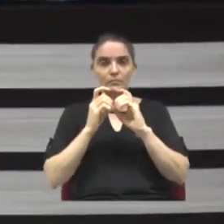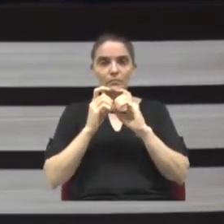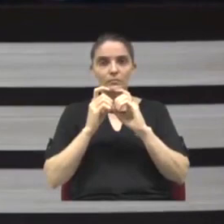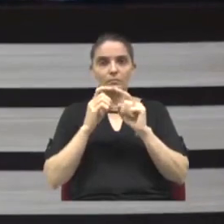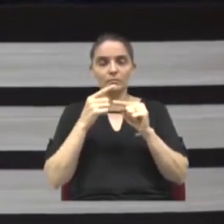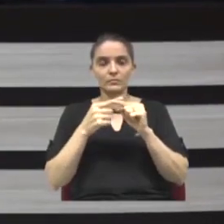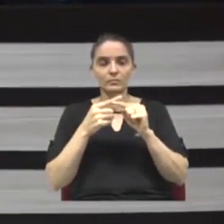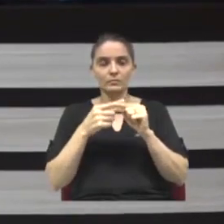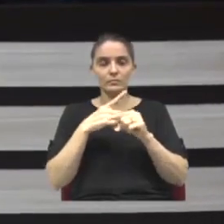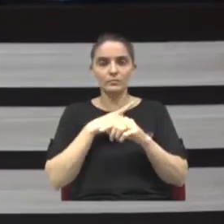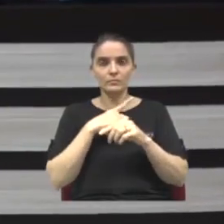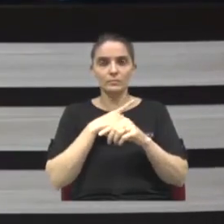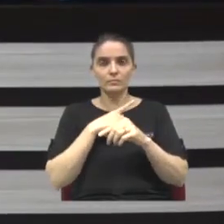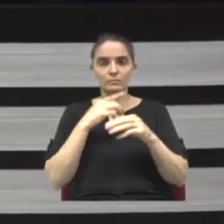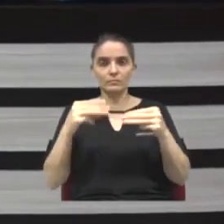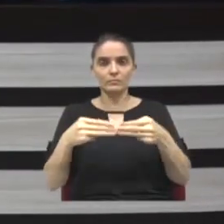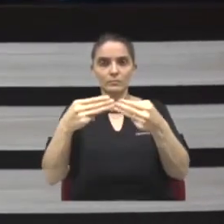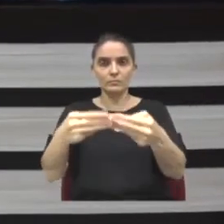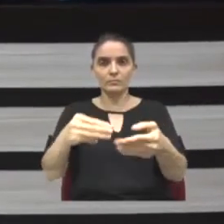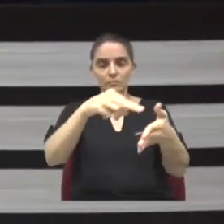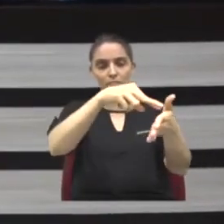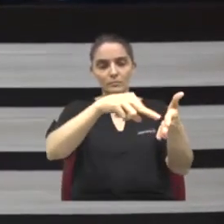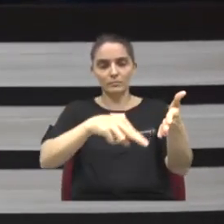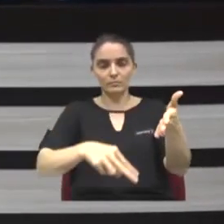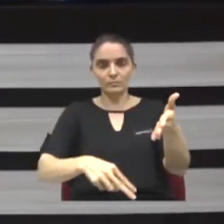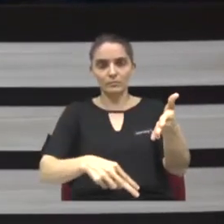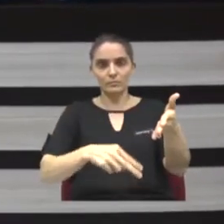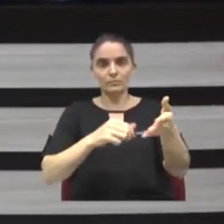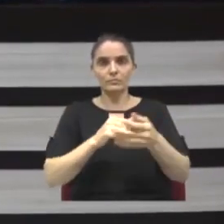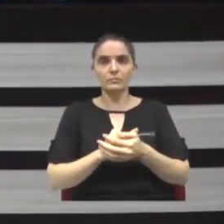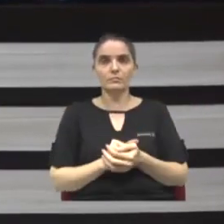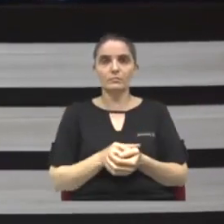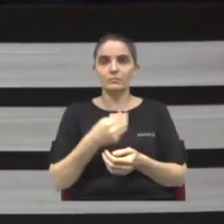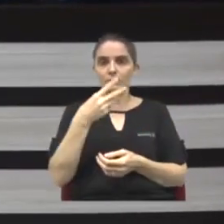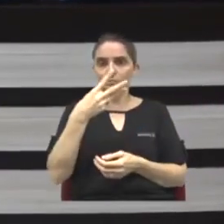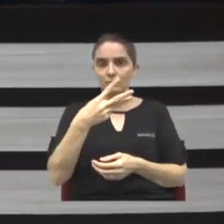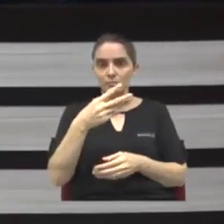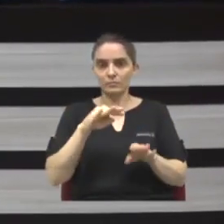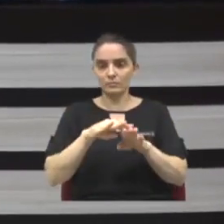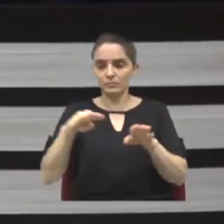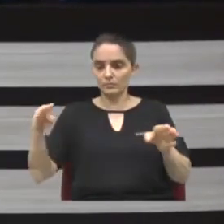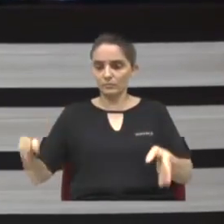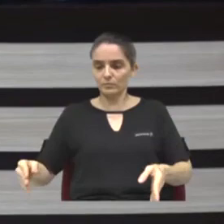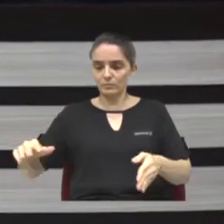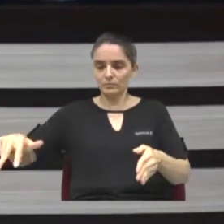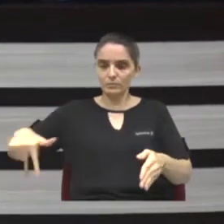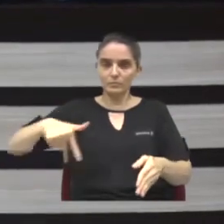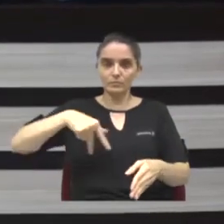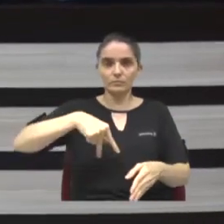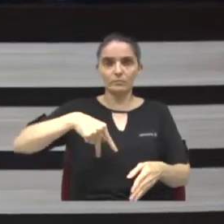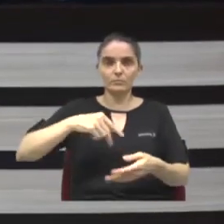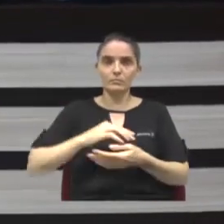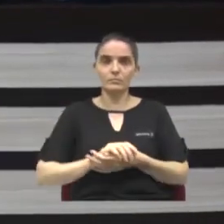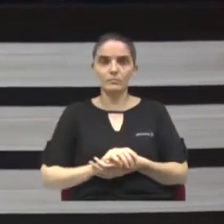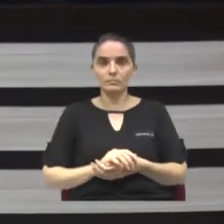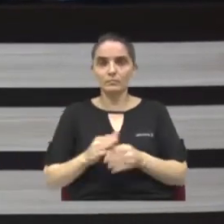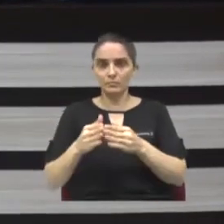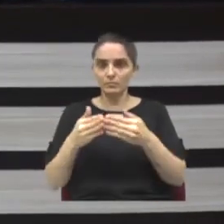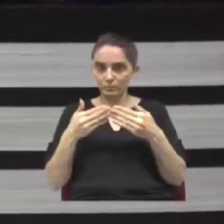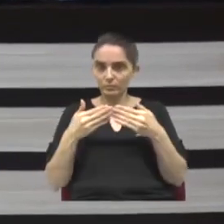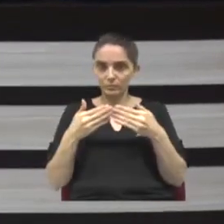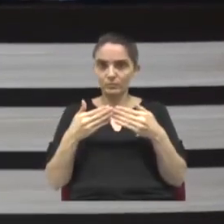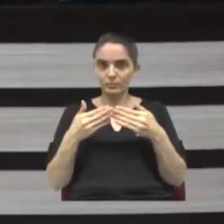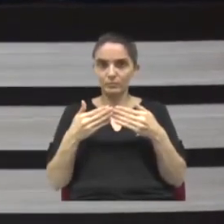hoje algumas moções a serem lidas ainda, temos 3 tribunas para não atrasar a sessão. Por favor,